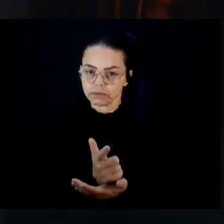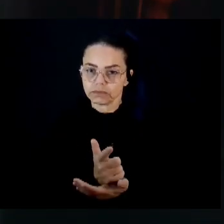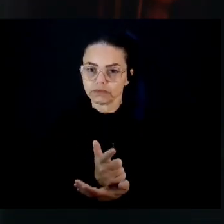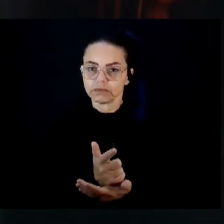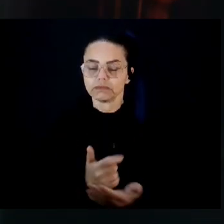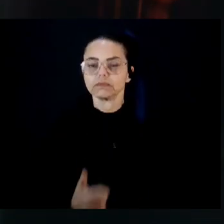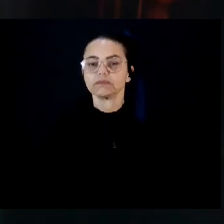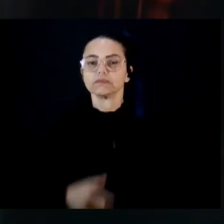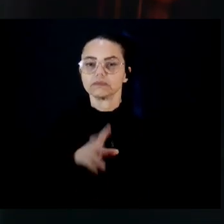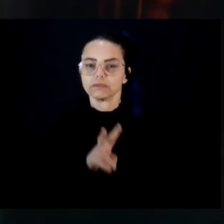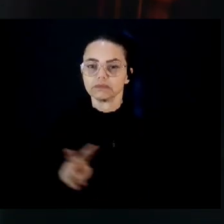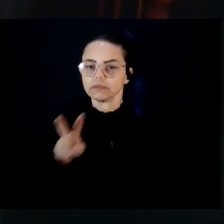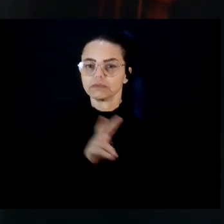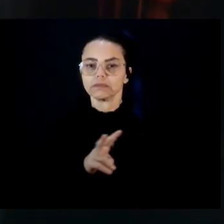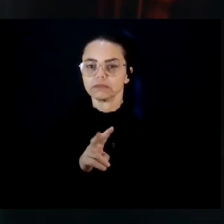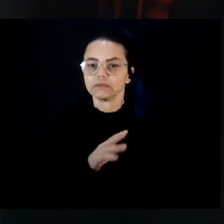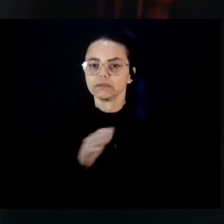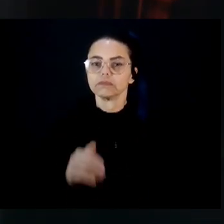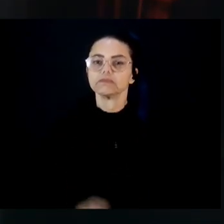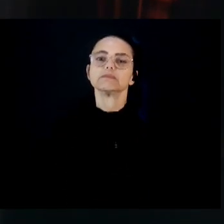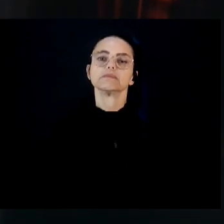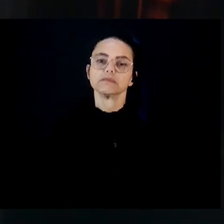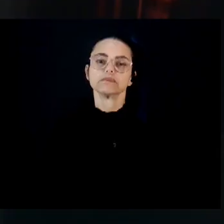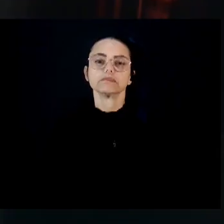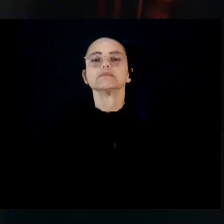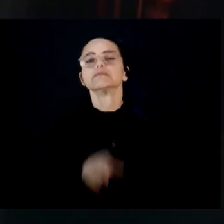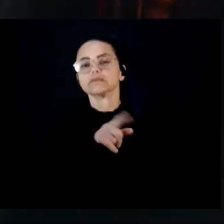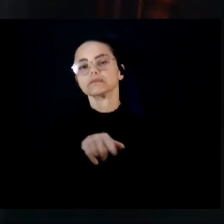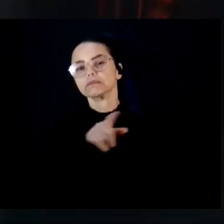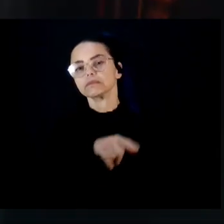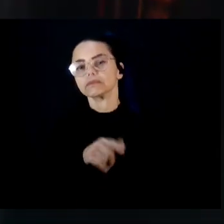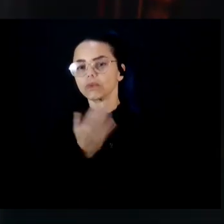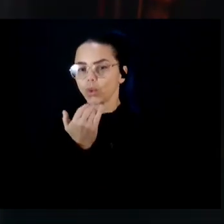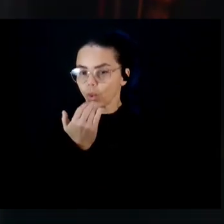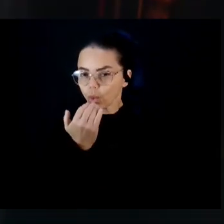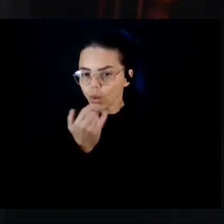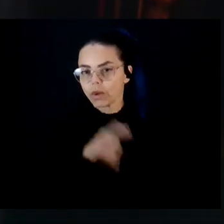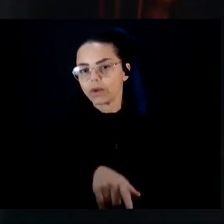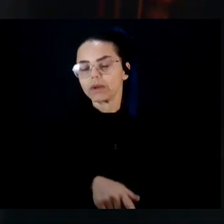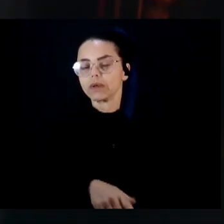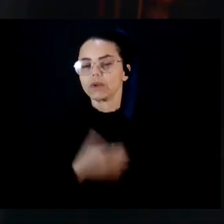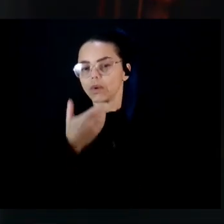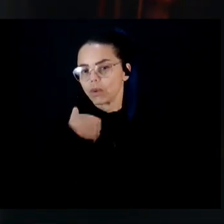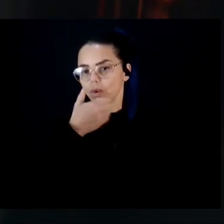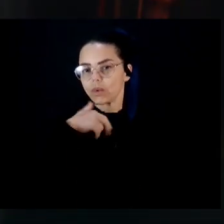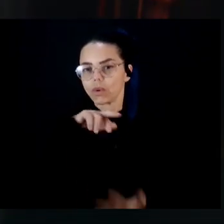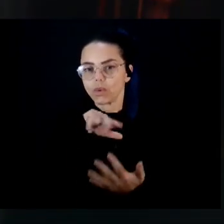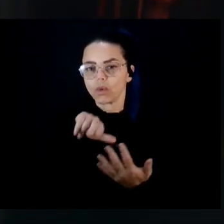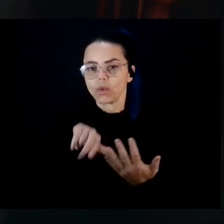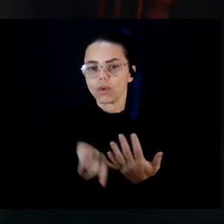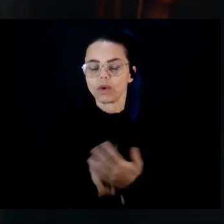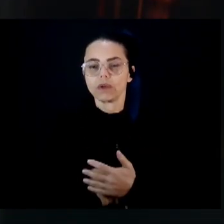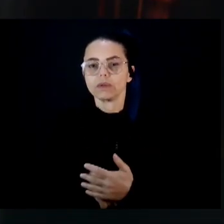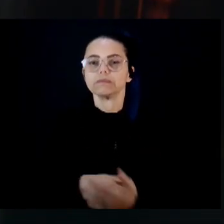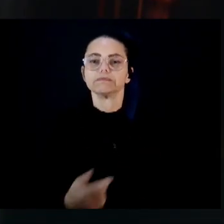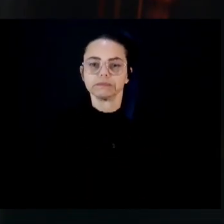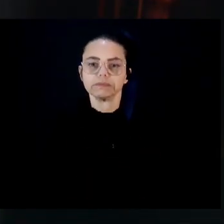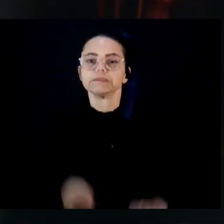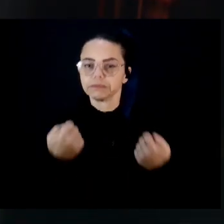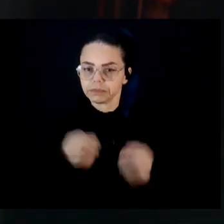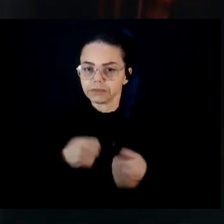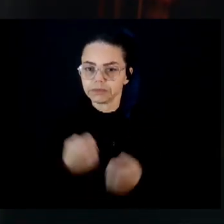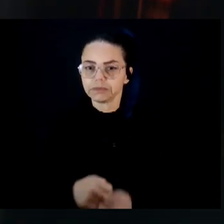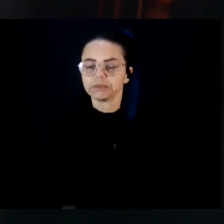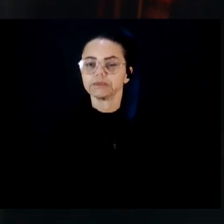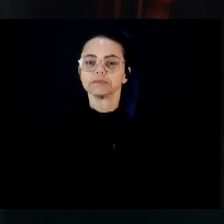vitaminas lá para todo mundo comprar, nos nossos alimentos, né? Frutas, verduras, legumes, mas para isso a gente precisa entender.